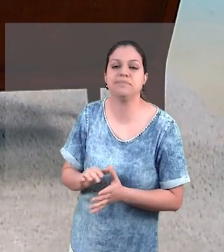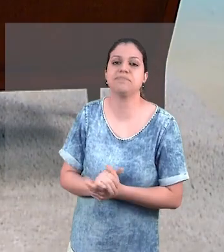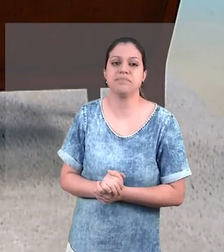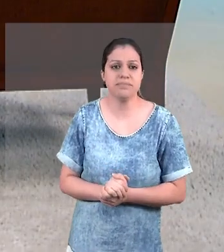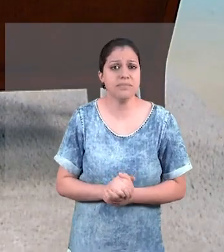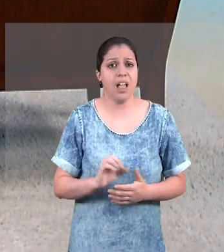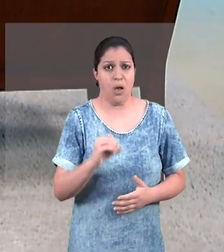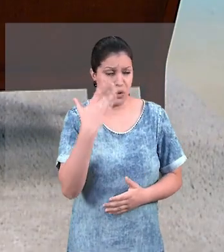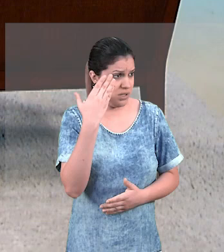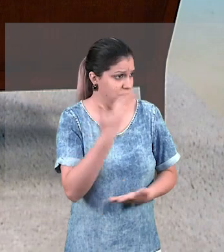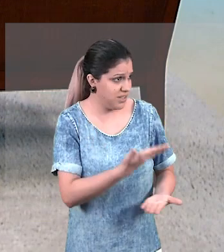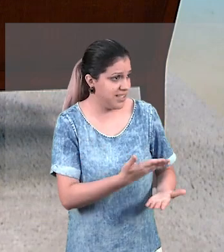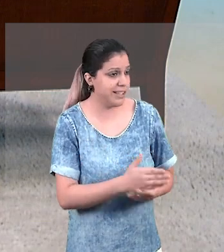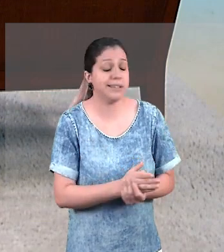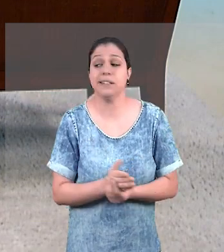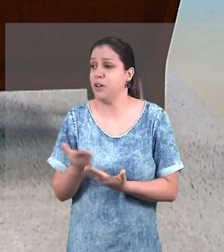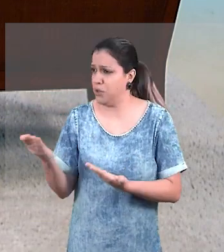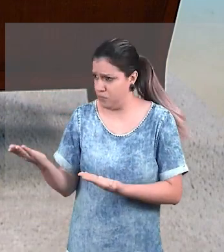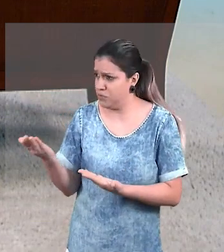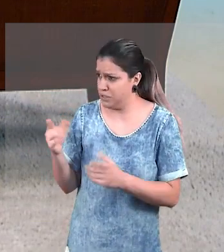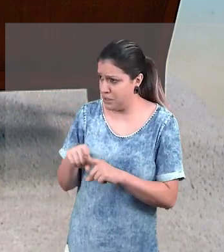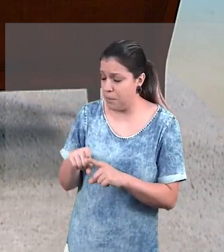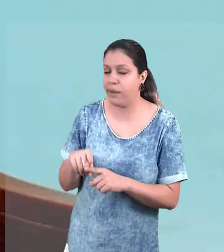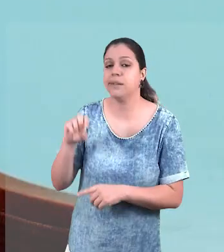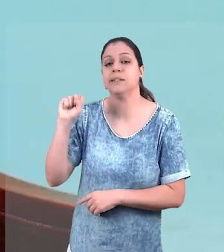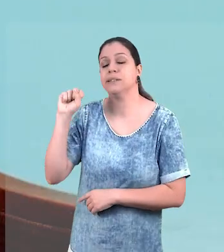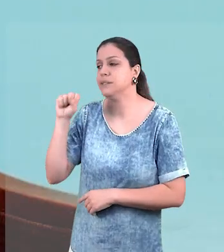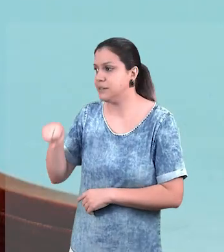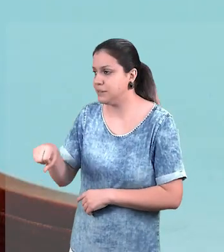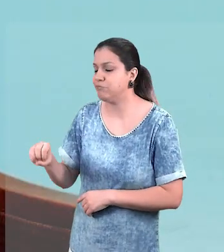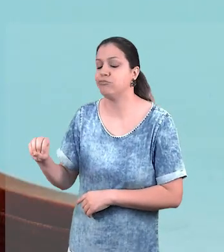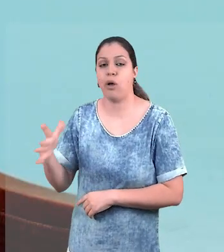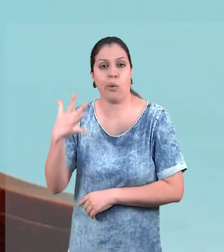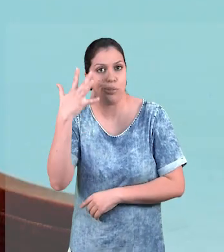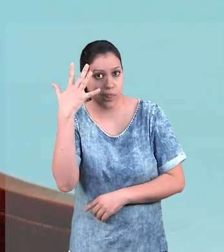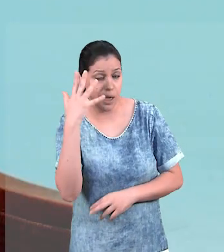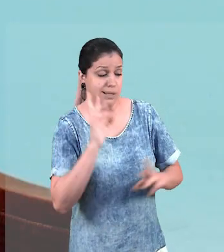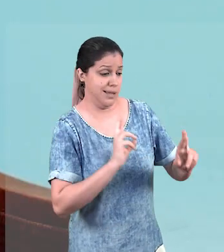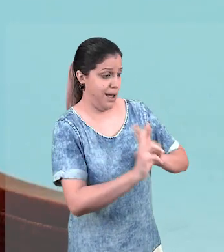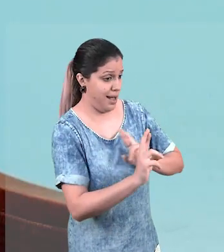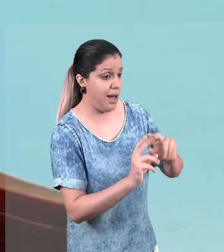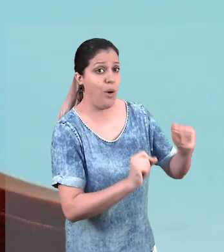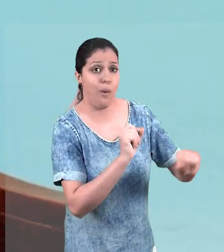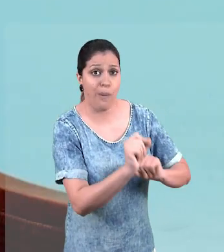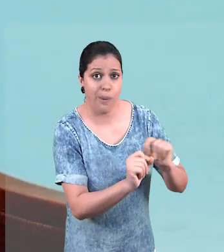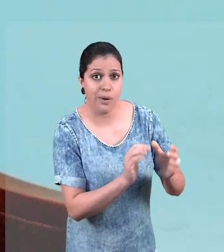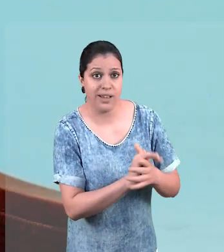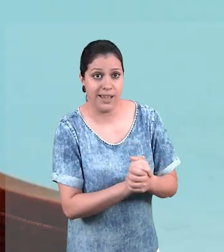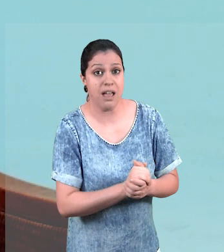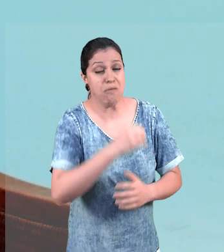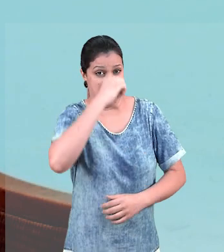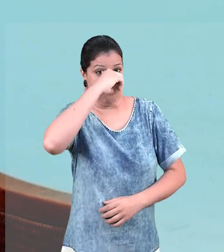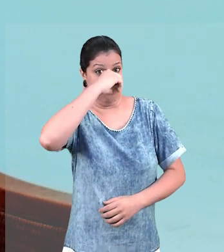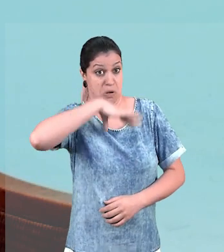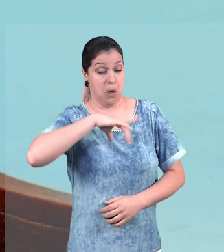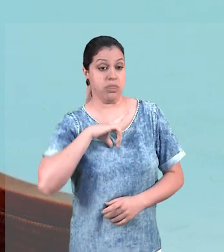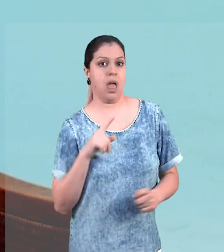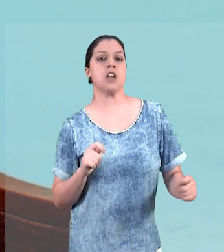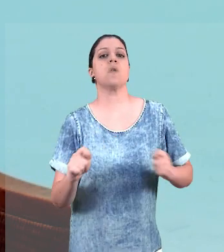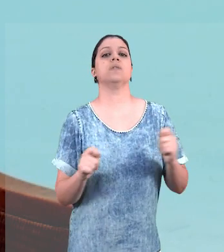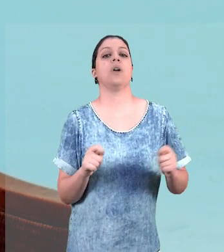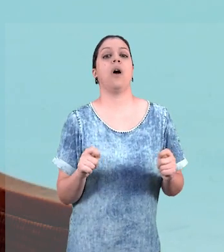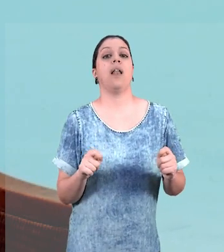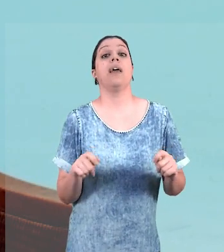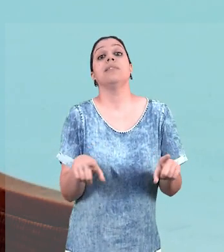comum contigo também, Bruna? É algo muito frequente que acontece nesse tipo de relação, é que o agressor, além desse